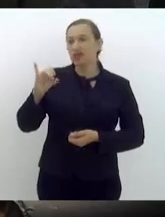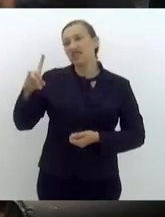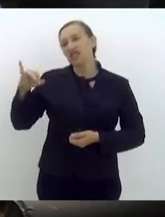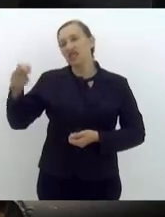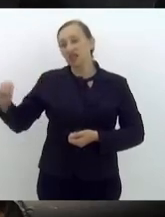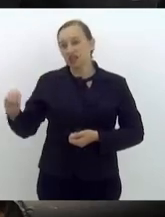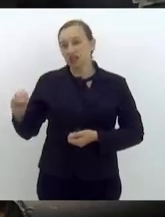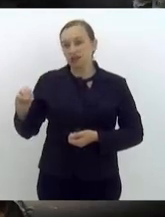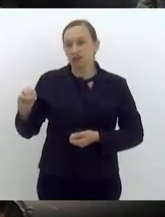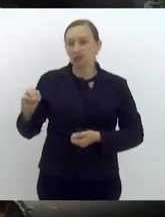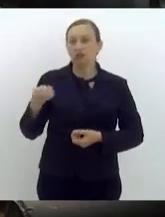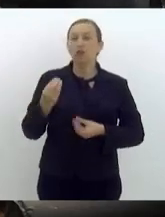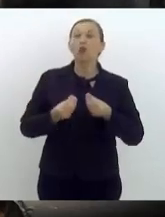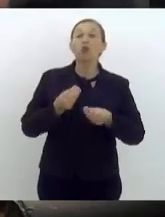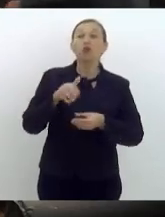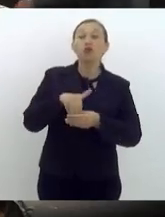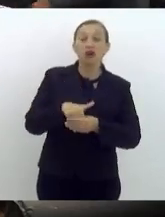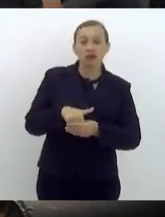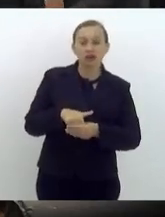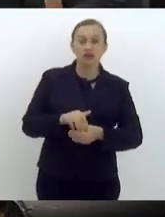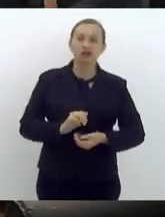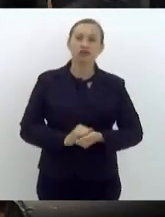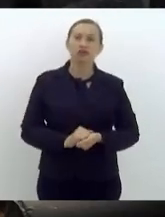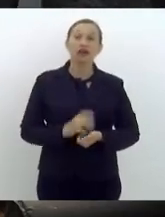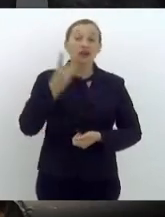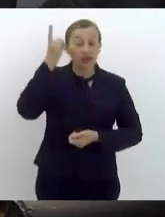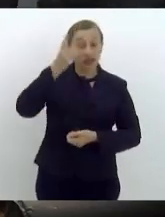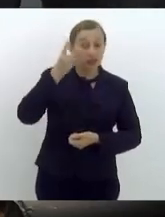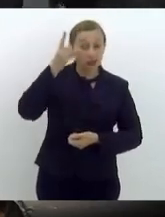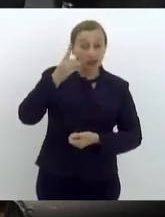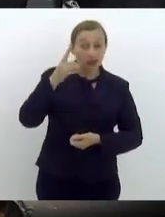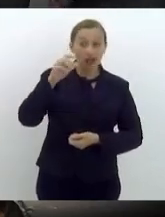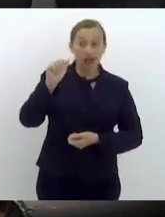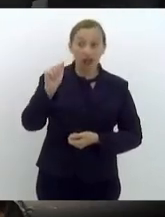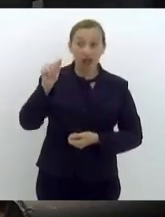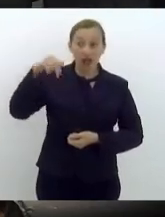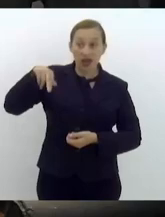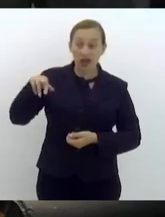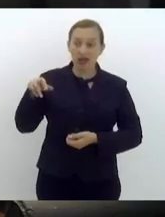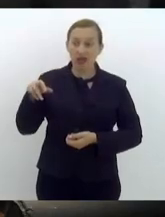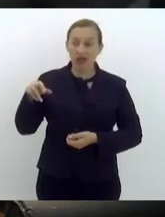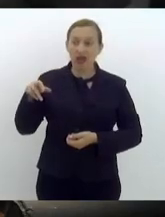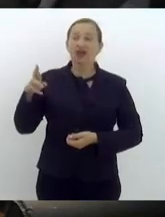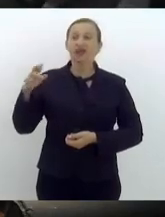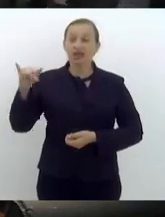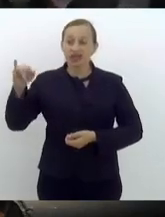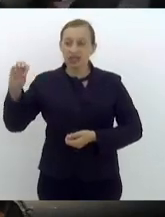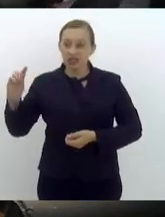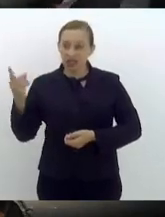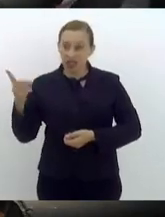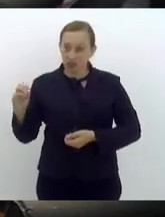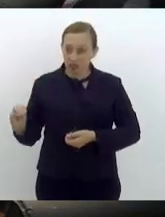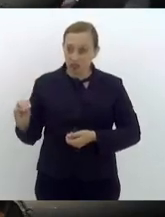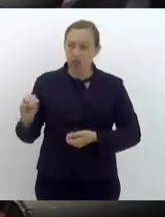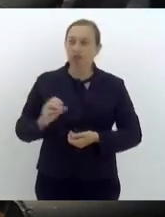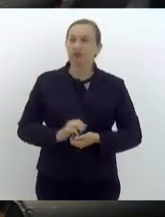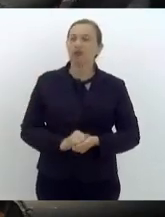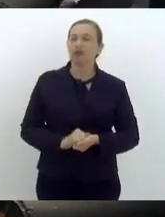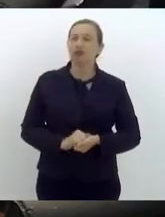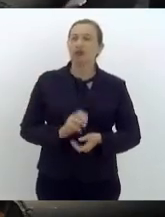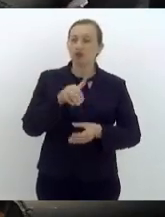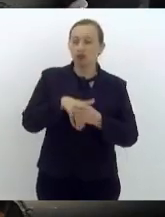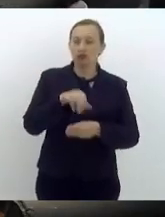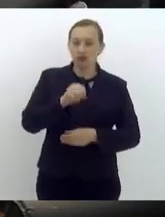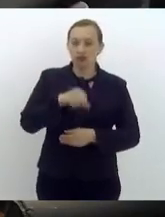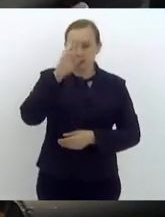Deputado Andrezinho Siciliano. Deputado André Correia. Andrezinho Siciliano. Eu voto